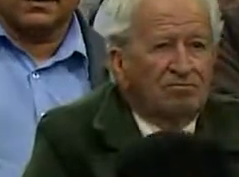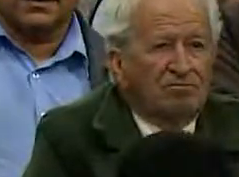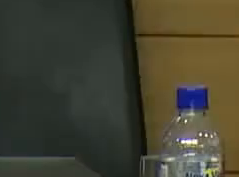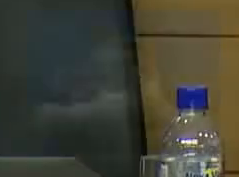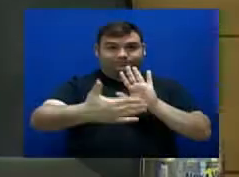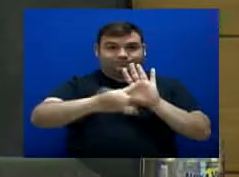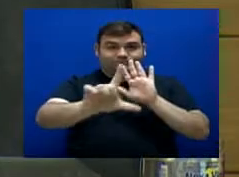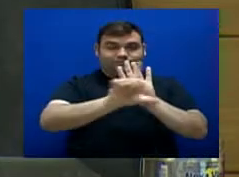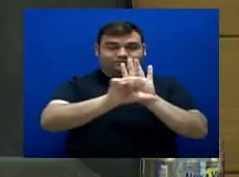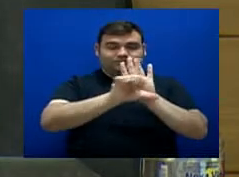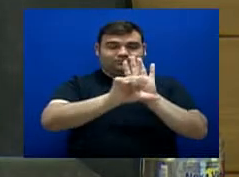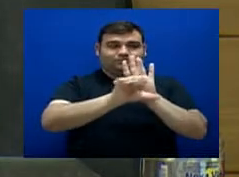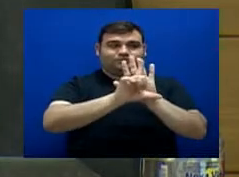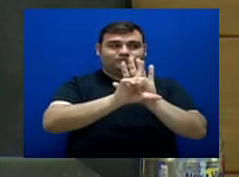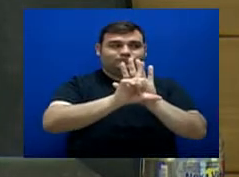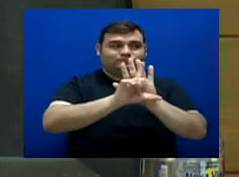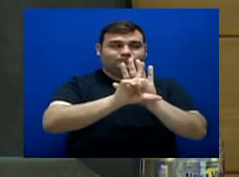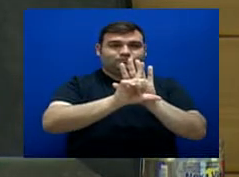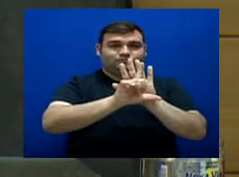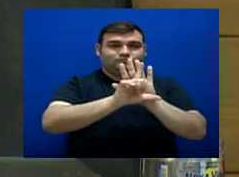Projeto de lei.